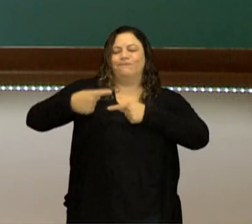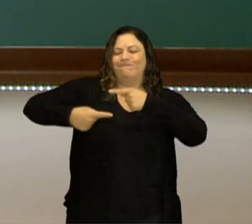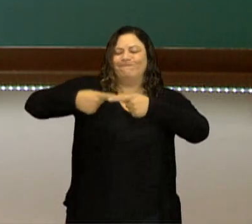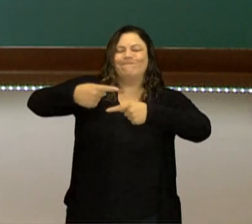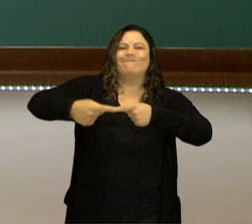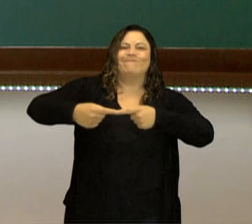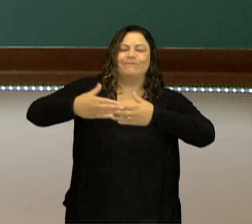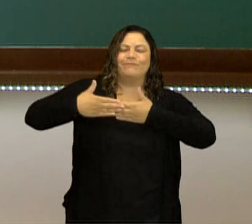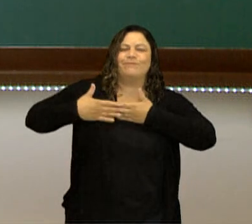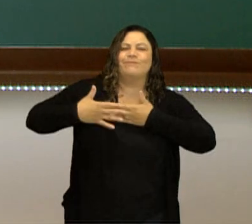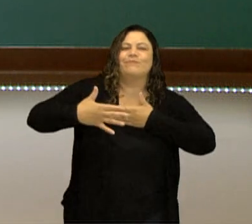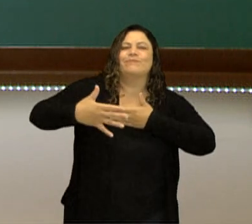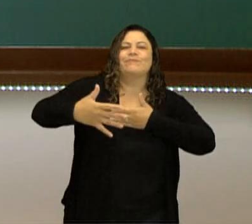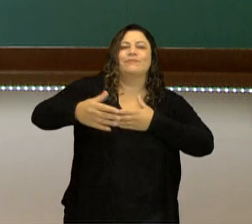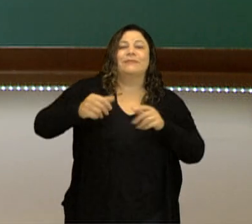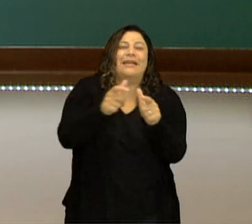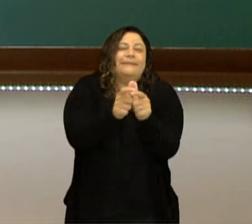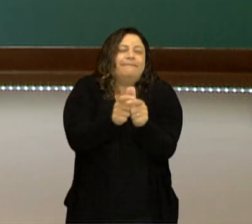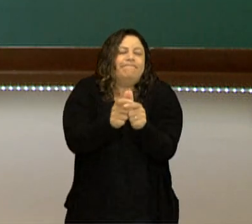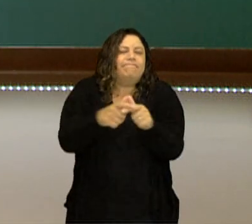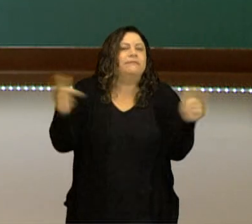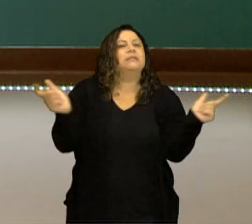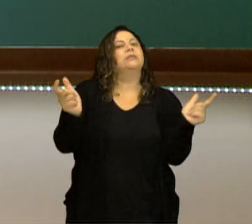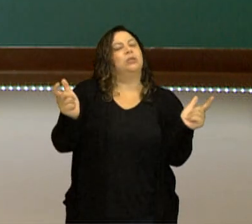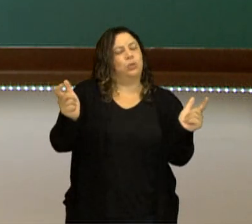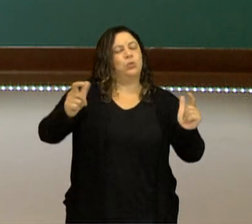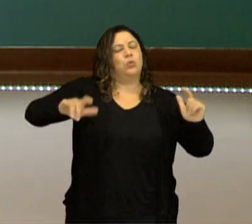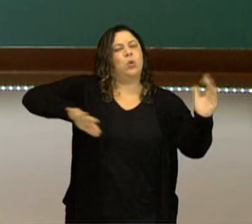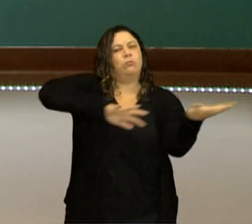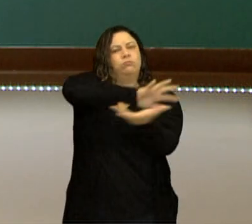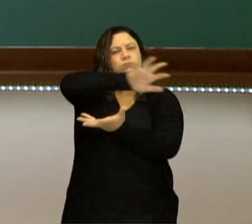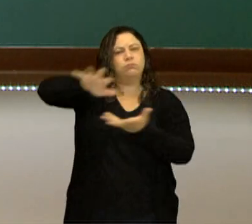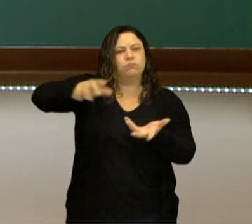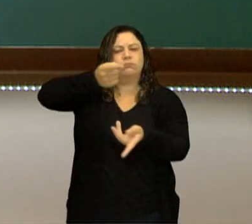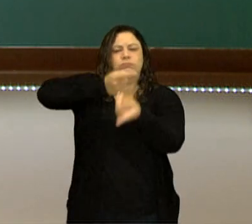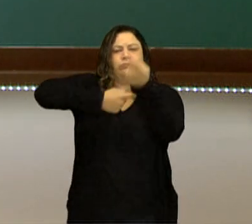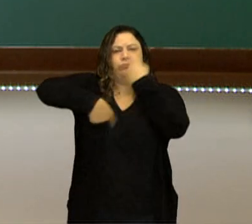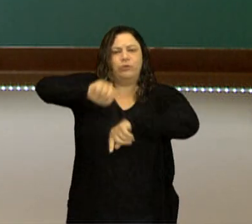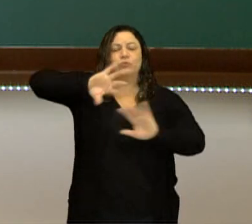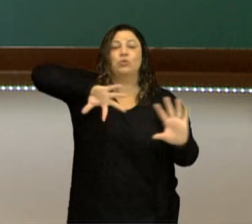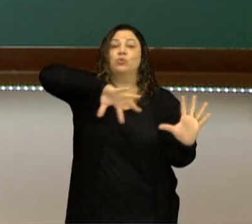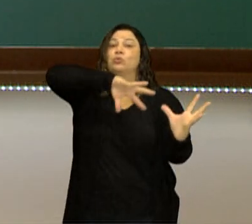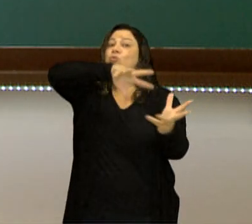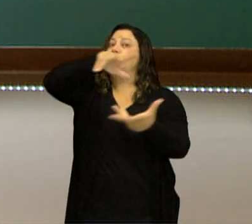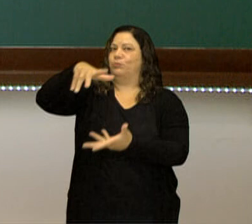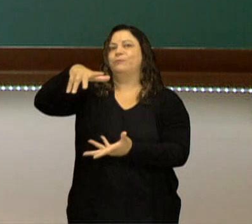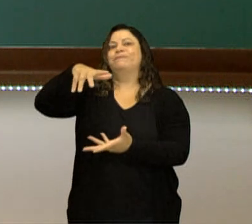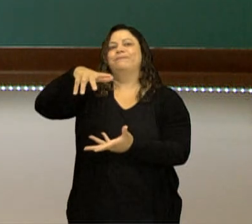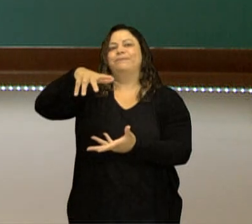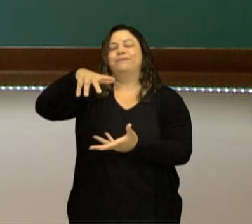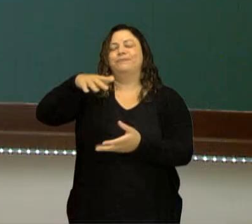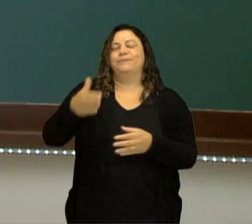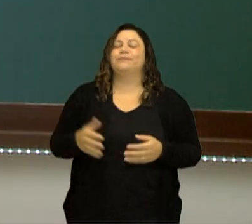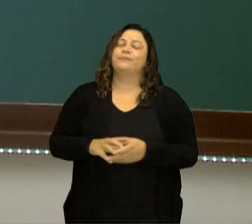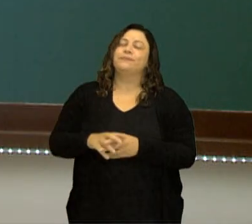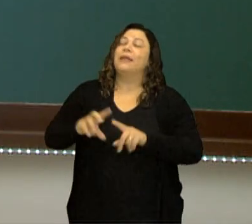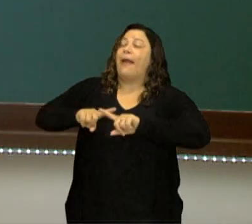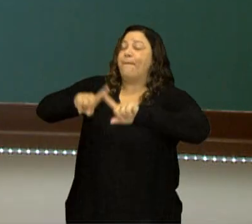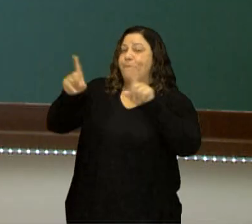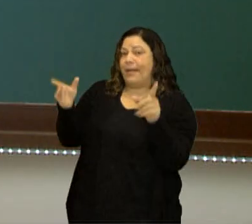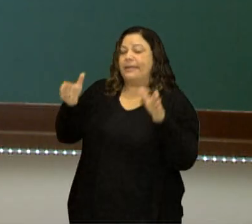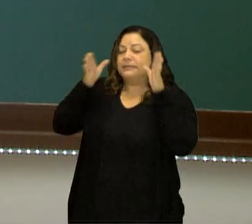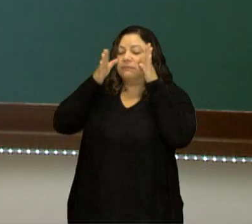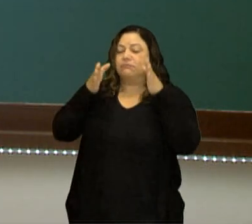das maiores revoluções que vão existir no mundo inteiro. Mas aqui a gente tem que pensar o seguinte, o